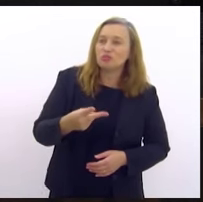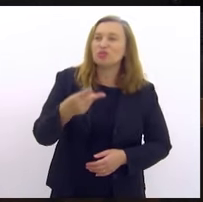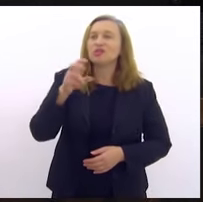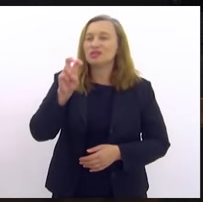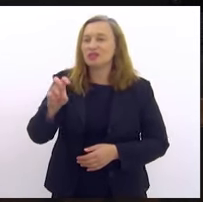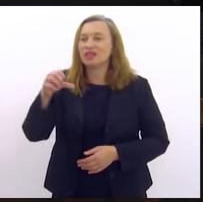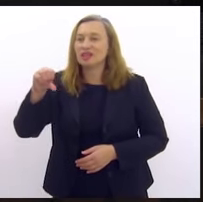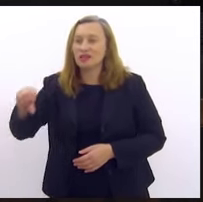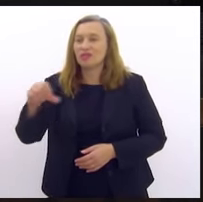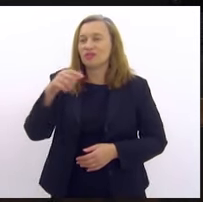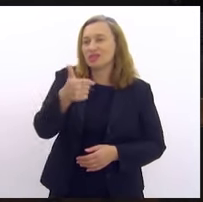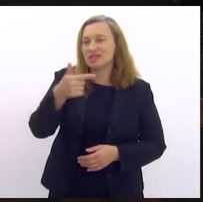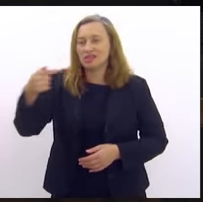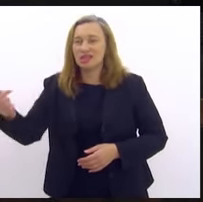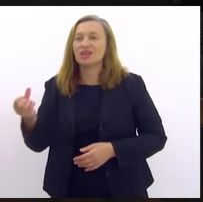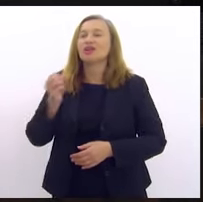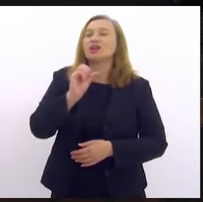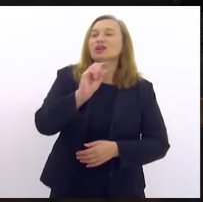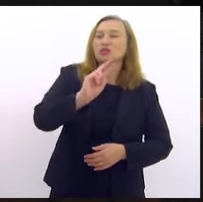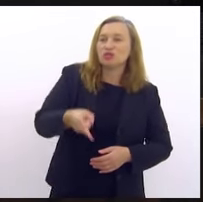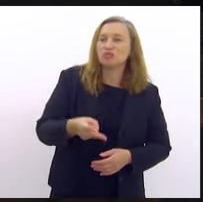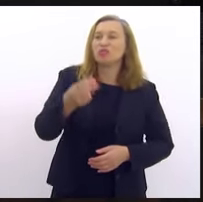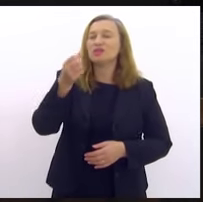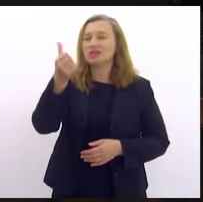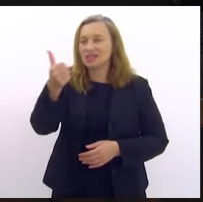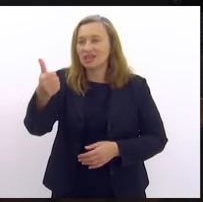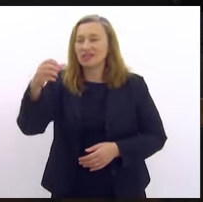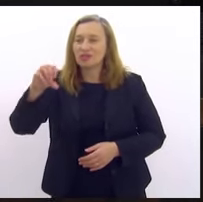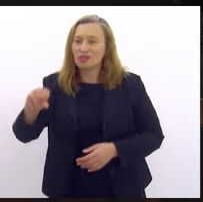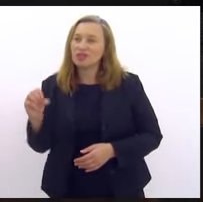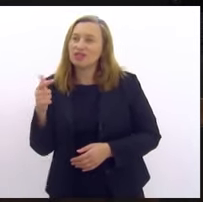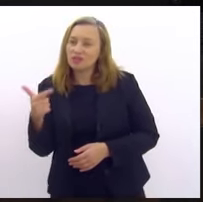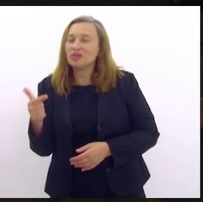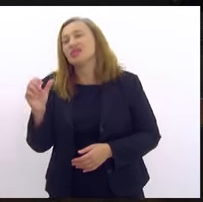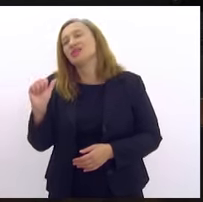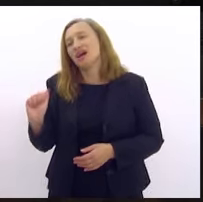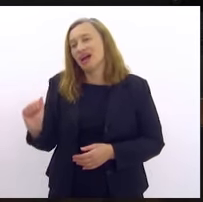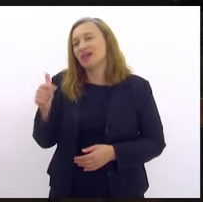2.059-A de 16, 2.192-A de 2013,